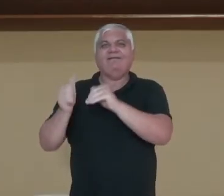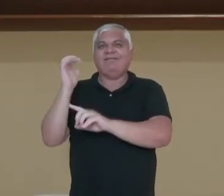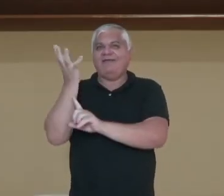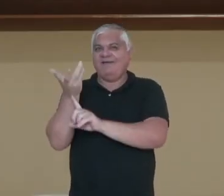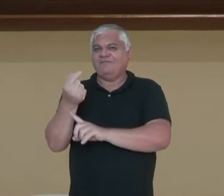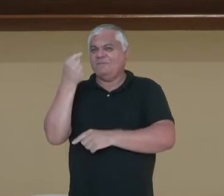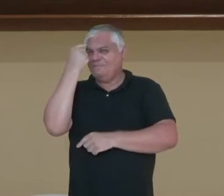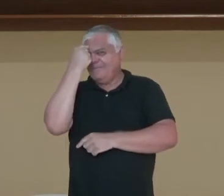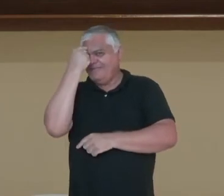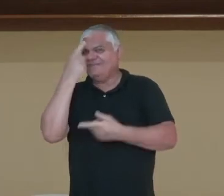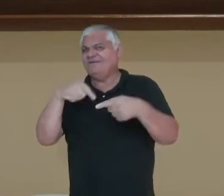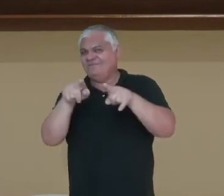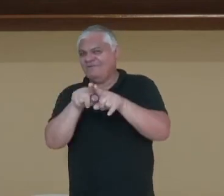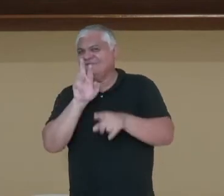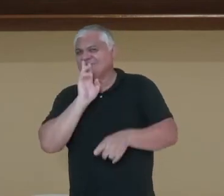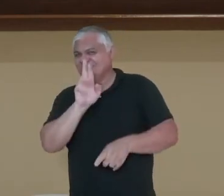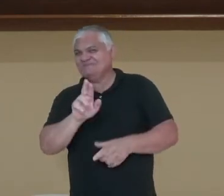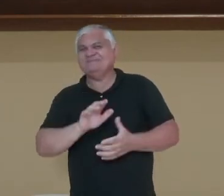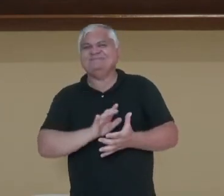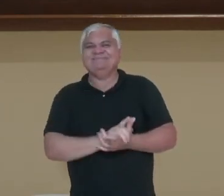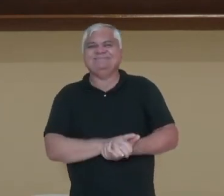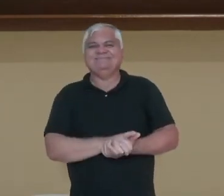Pensa um pouquinho, eu já volto com a resposta.